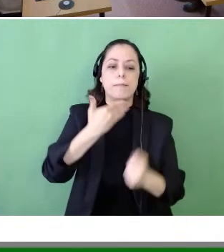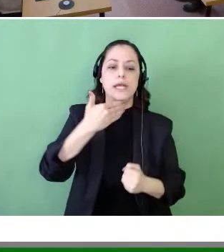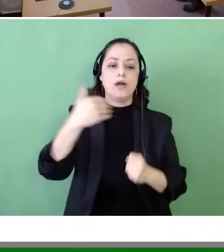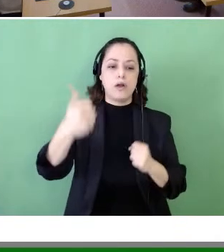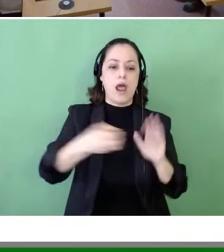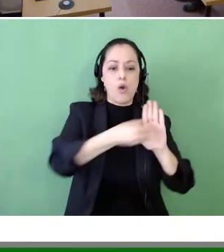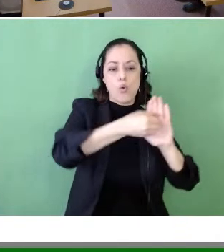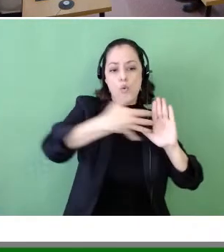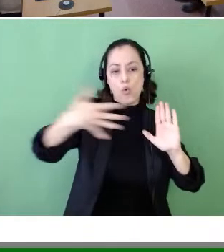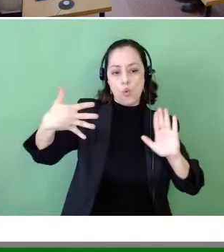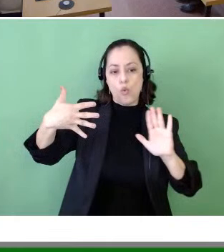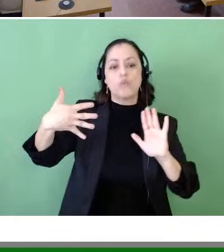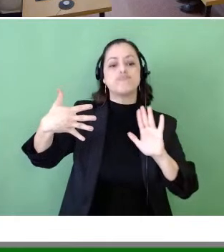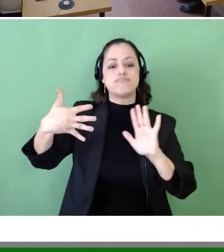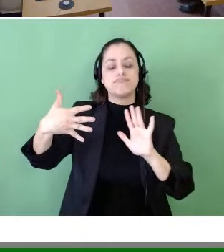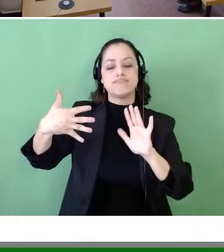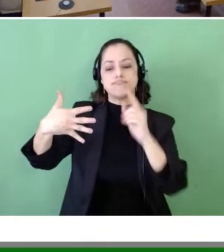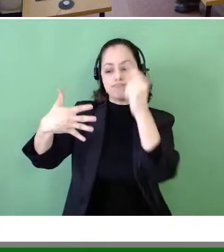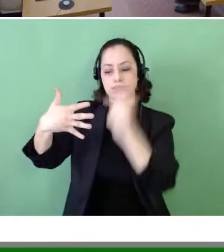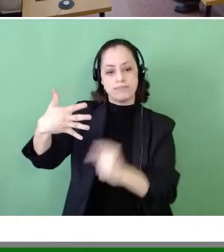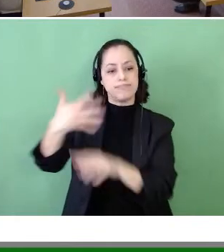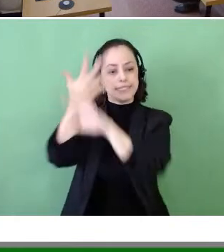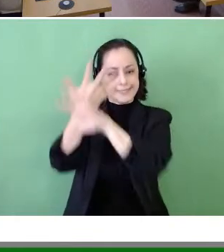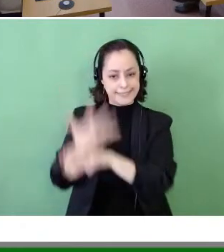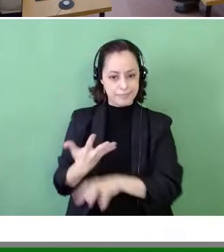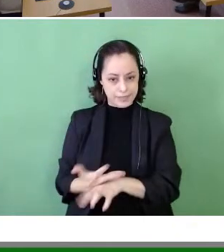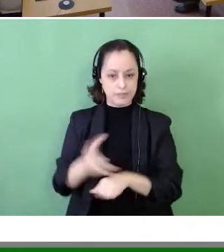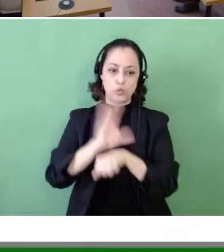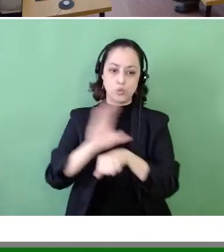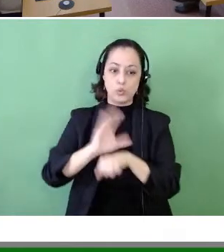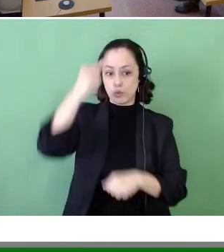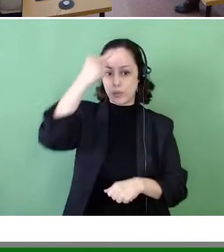de grado. Es esto.